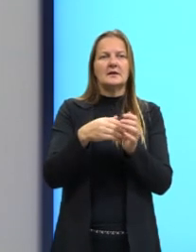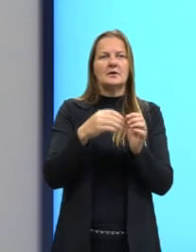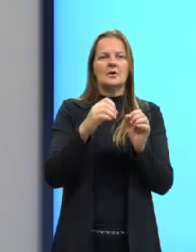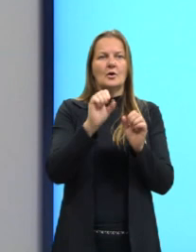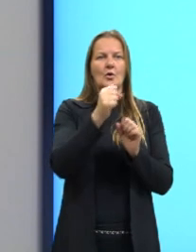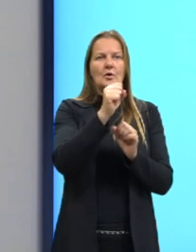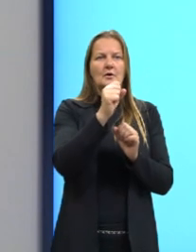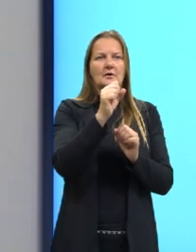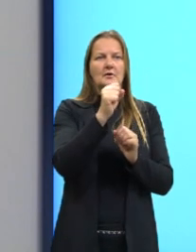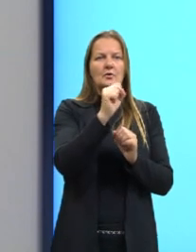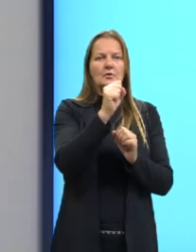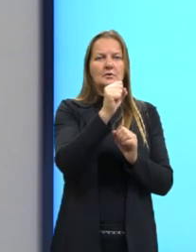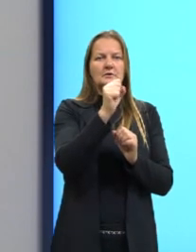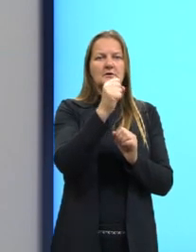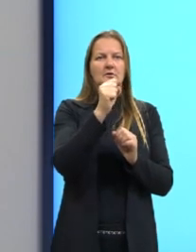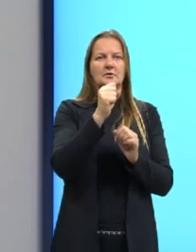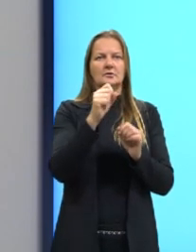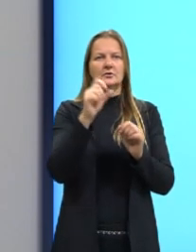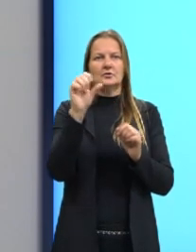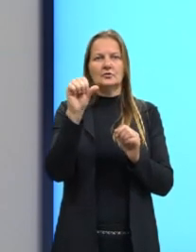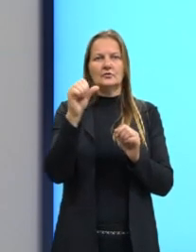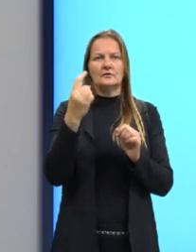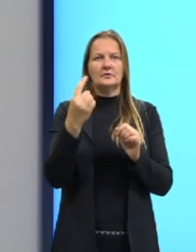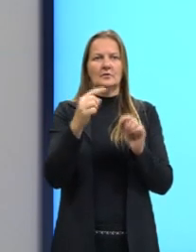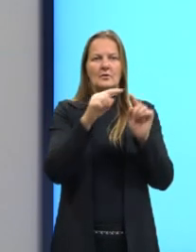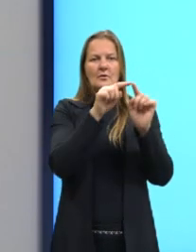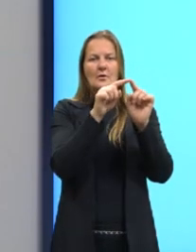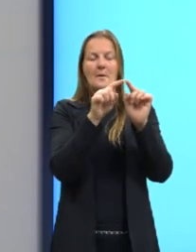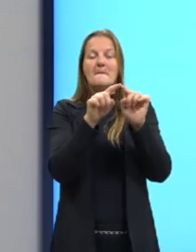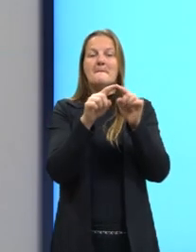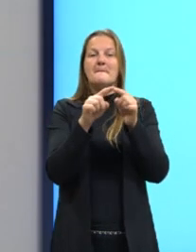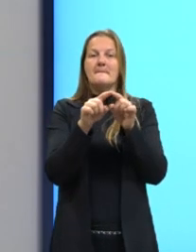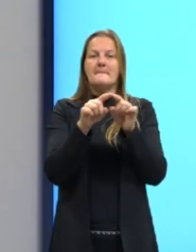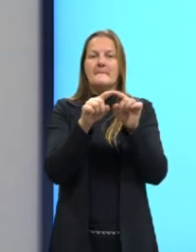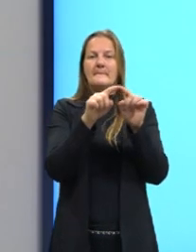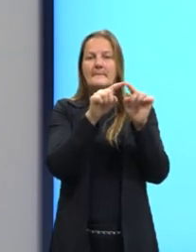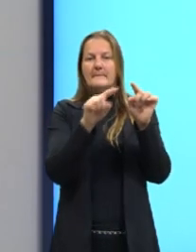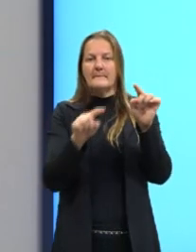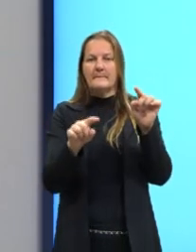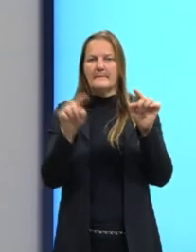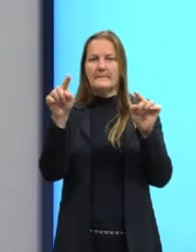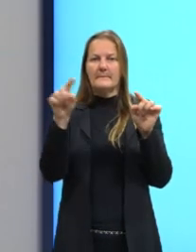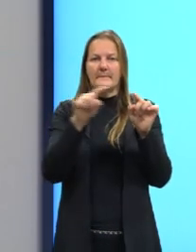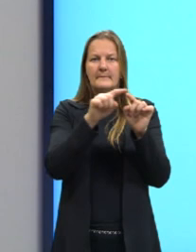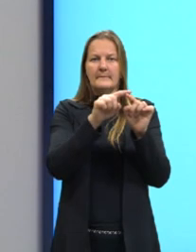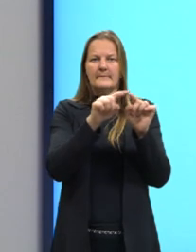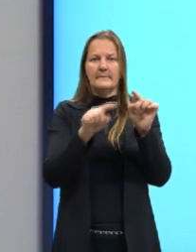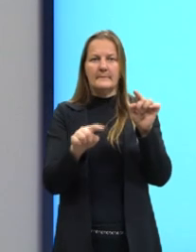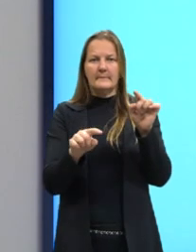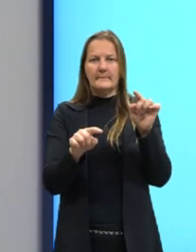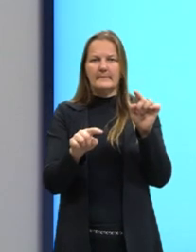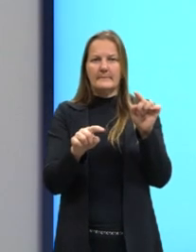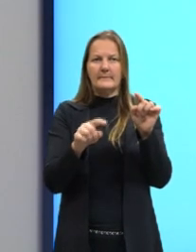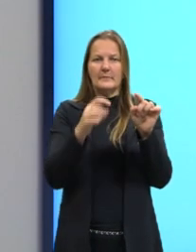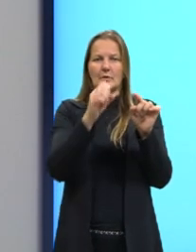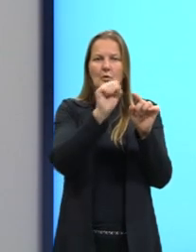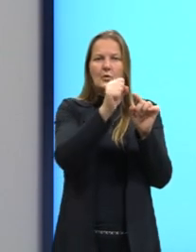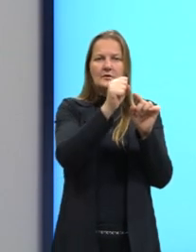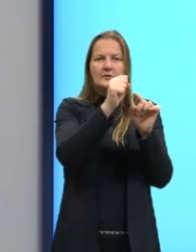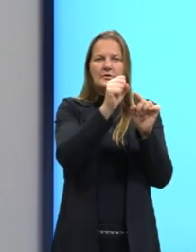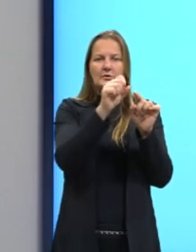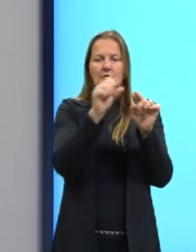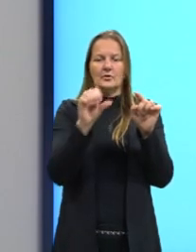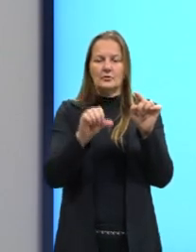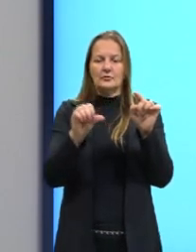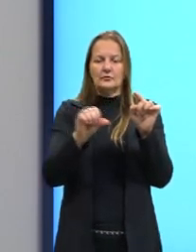88 é aqui depois nós temos 91 quando na verdade de 88 a 99 já é